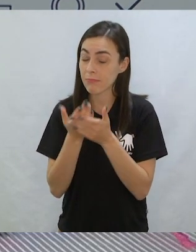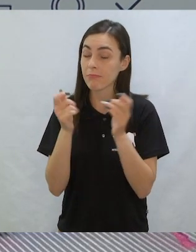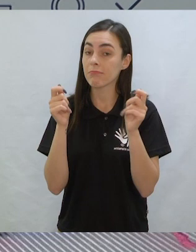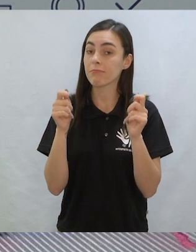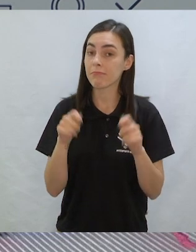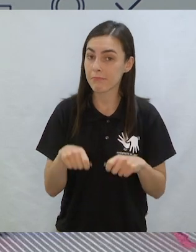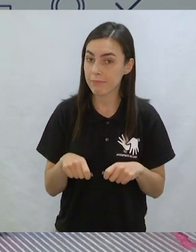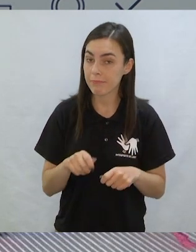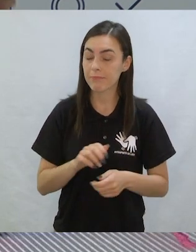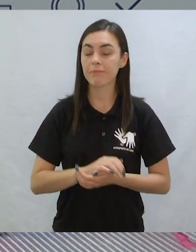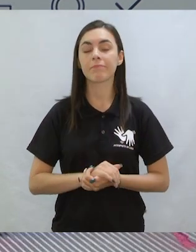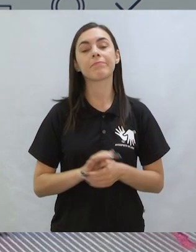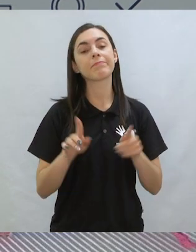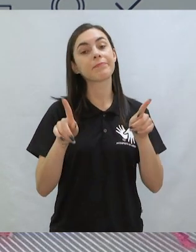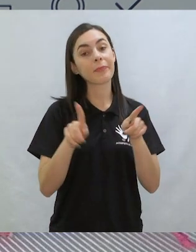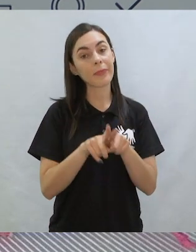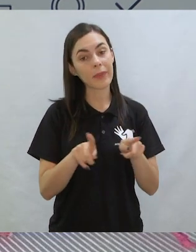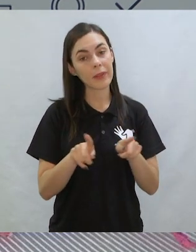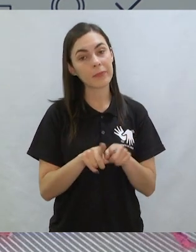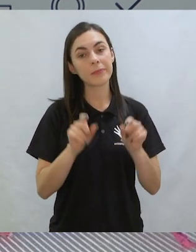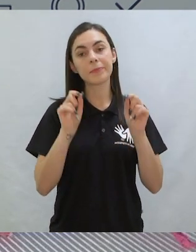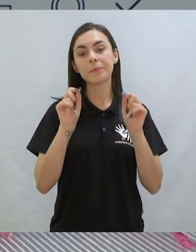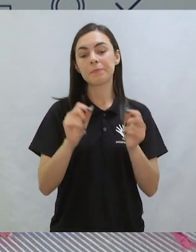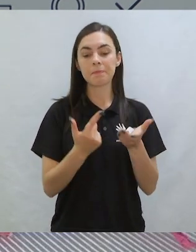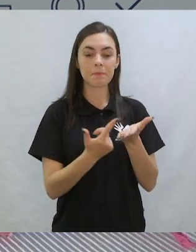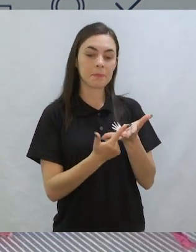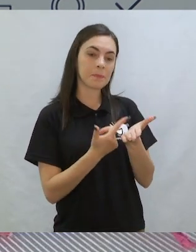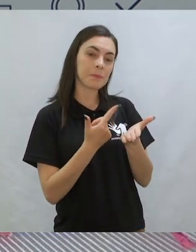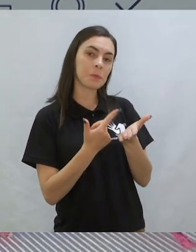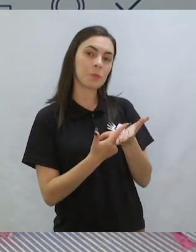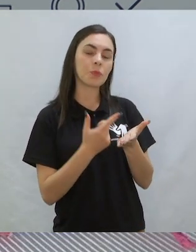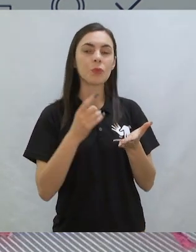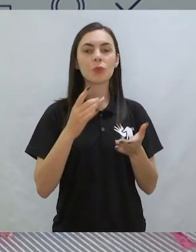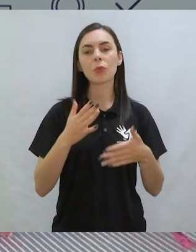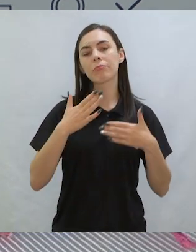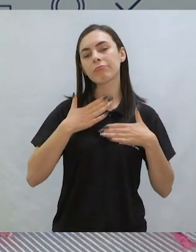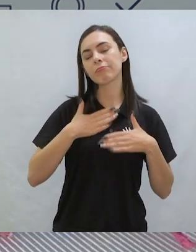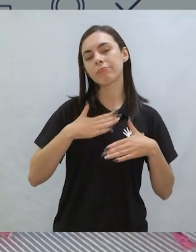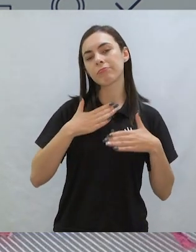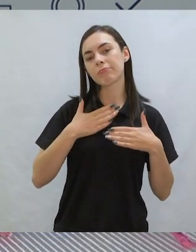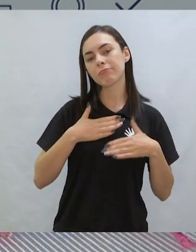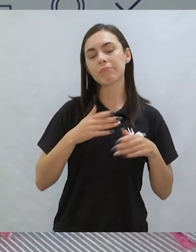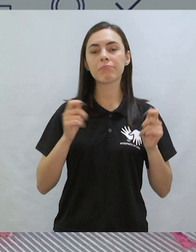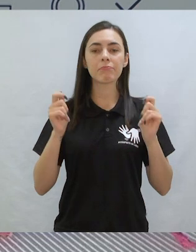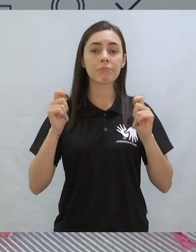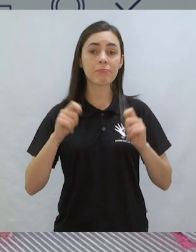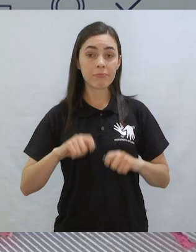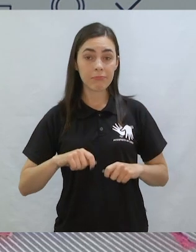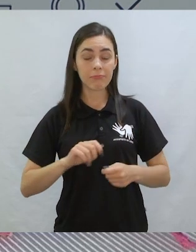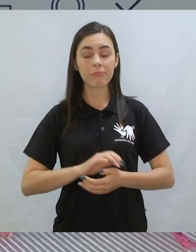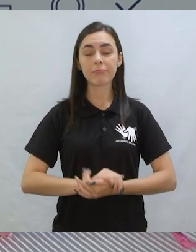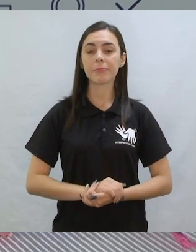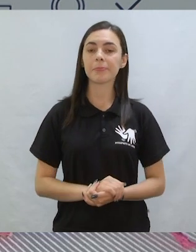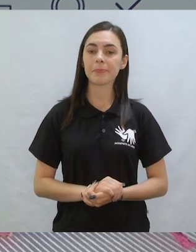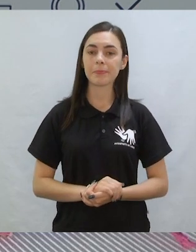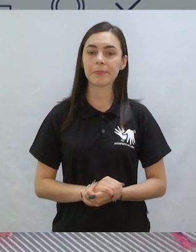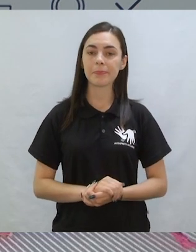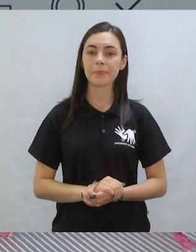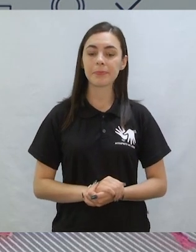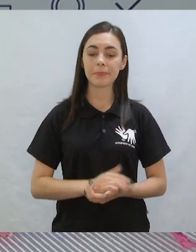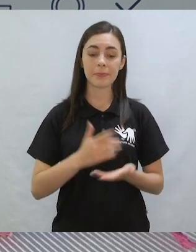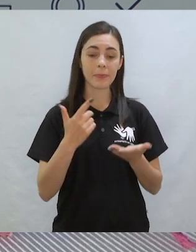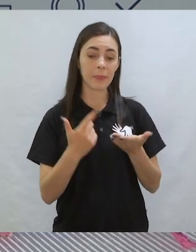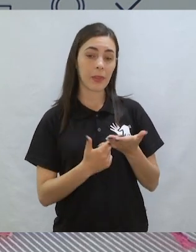Estudarmos. Muito bem. Pode ser também um livro de lazer para nós.